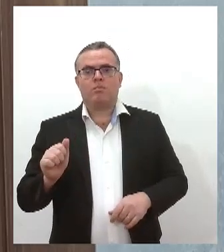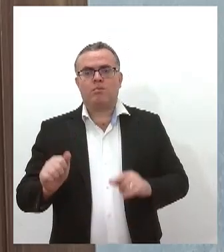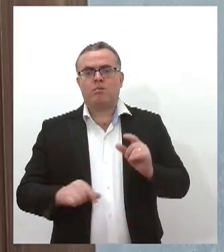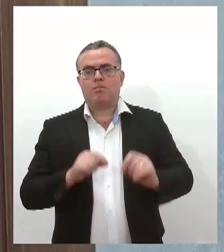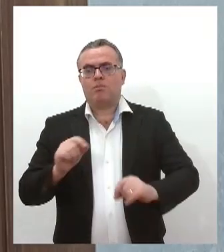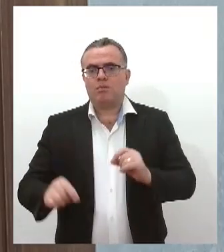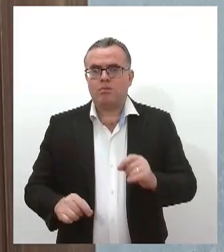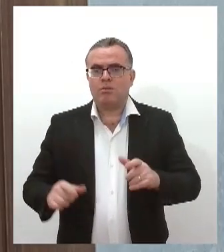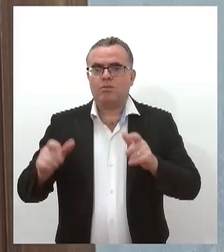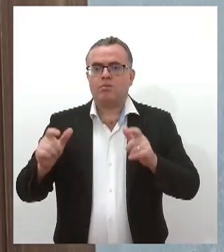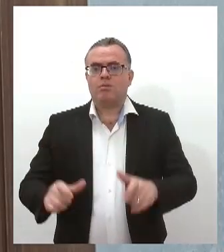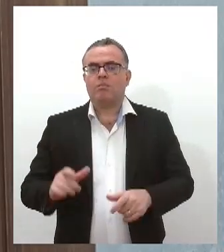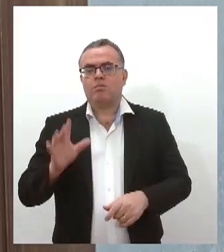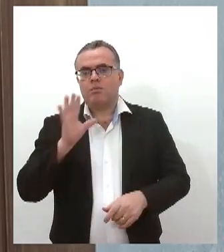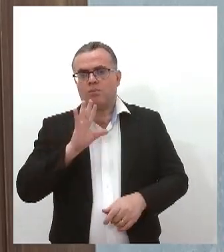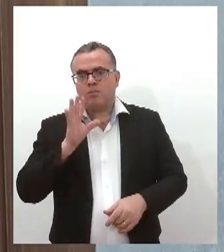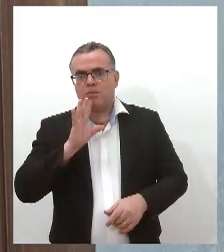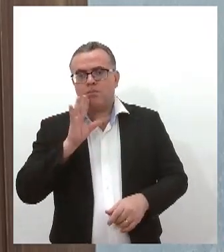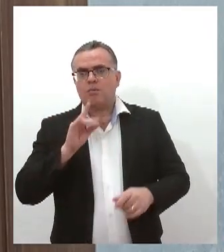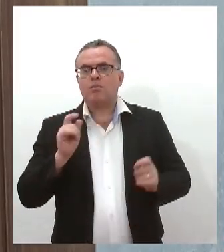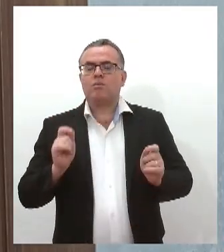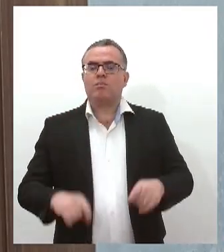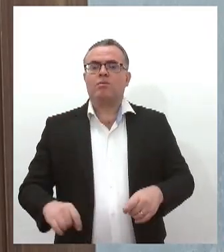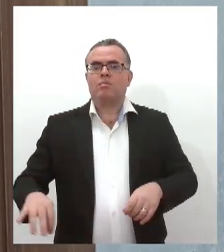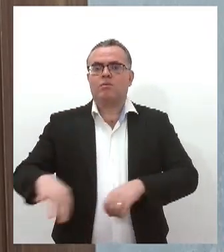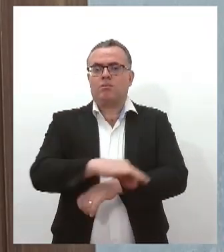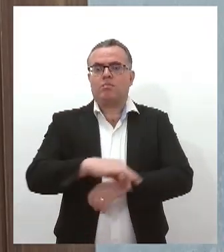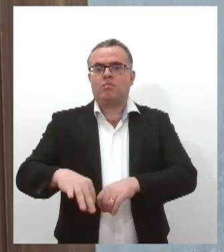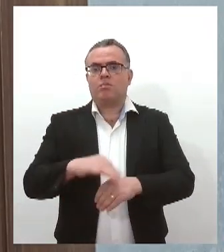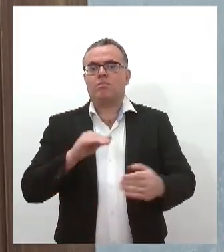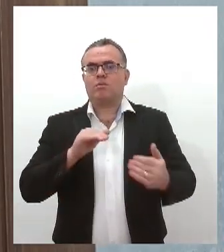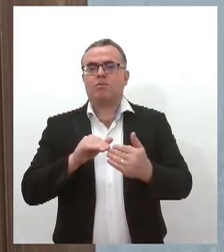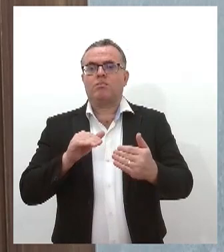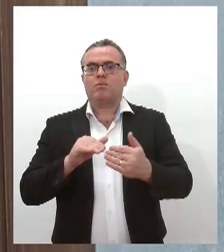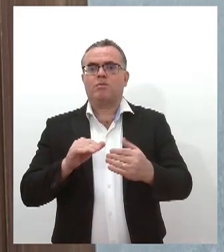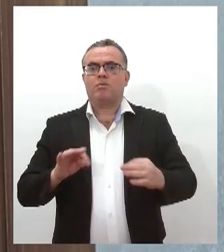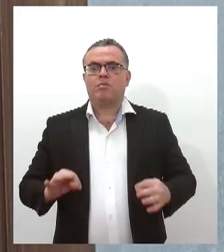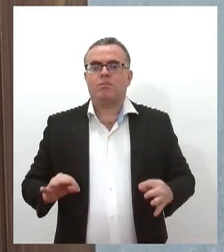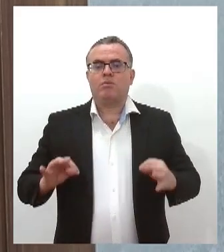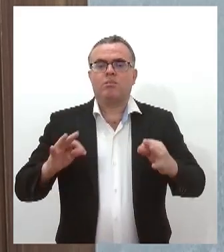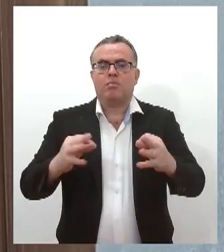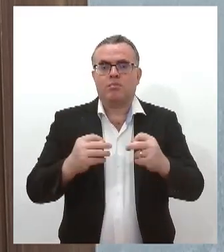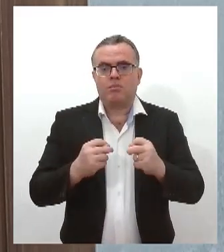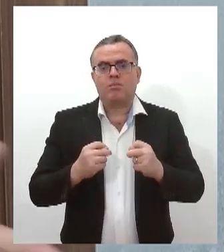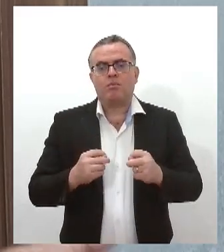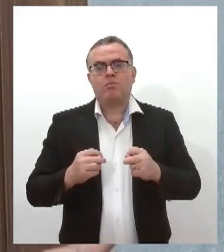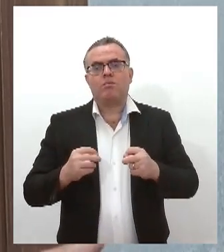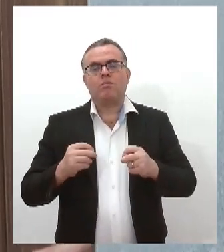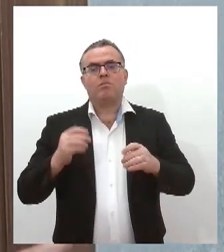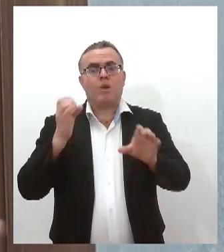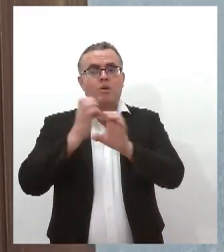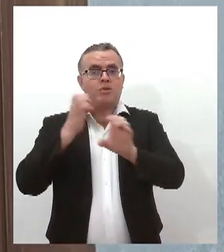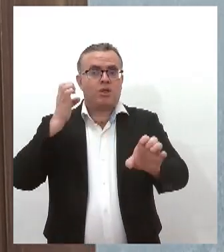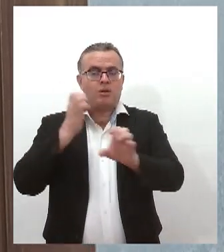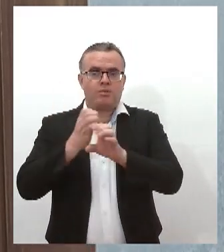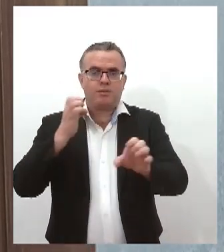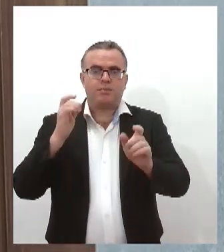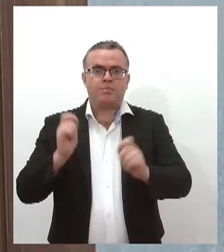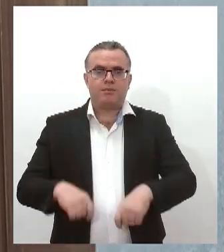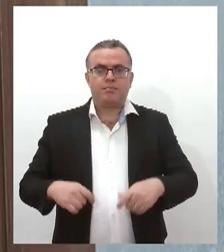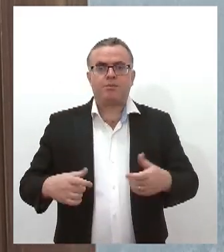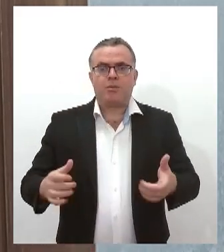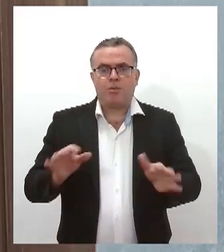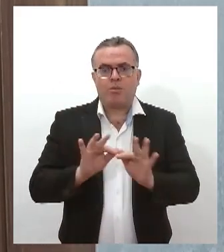porque a engenharia, ela envolve diretamente ou indiretamente todas as cidades. Então, seja nas grandes obras, seja nas pequenas obras, seja na questão dos